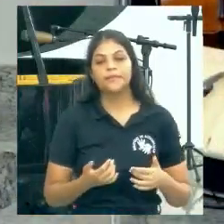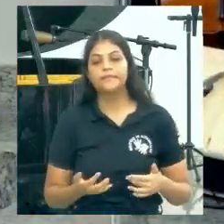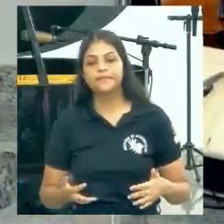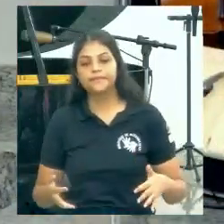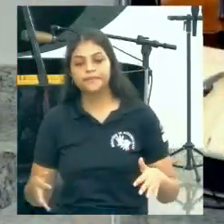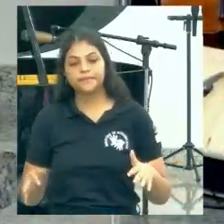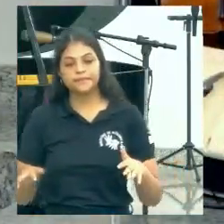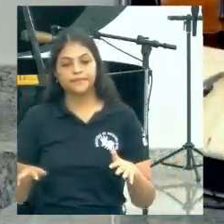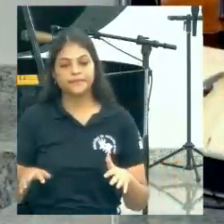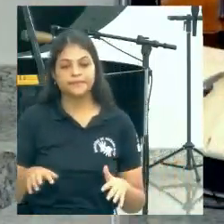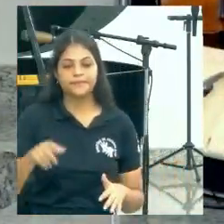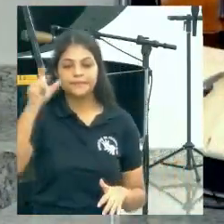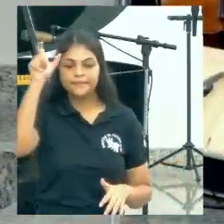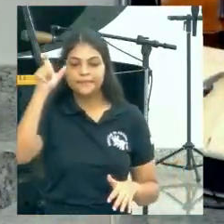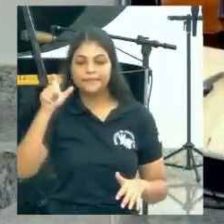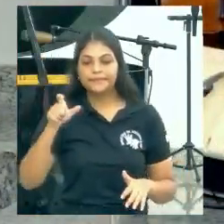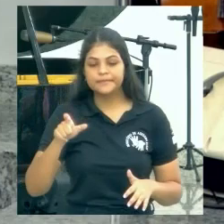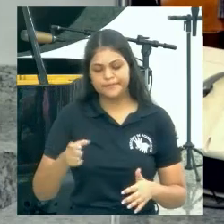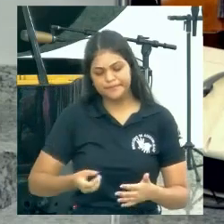Carta viva de